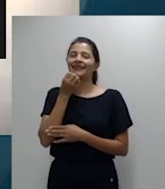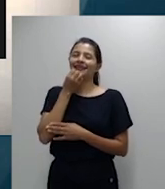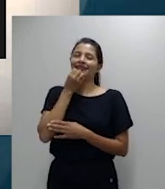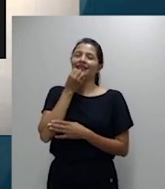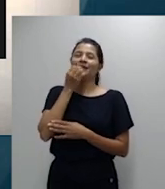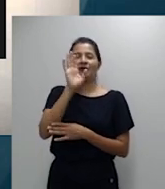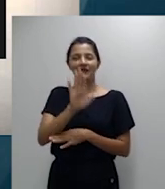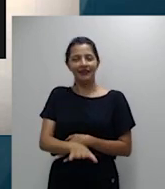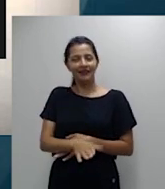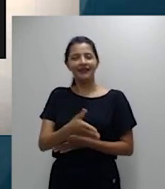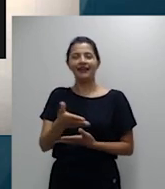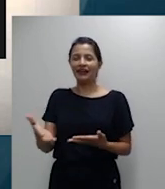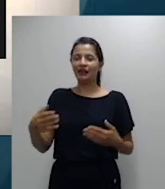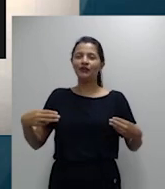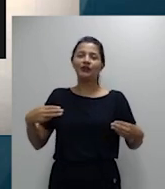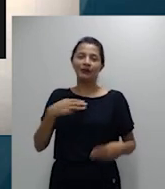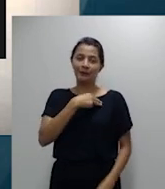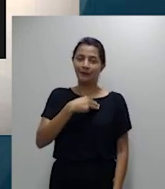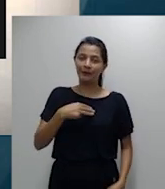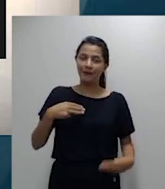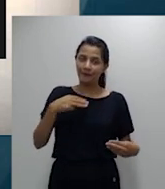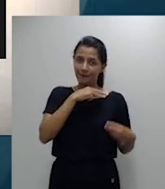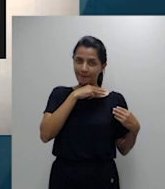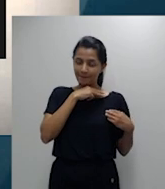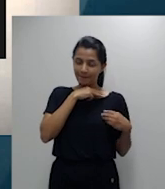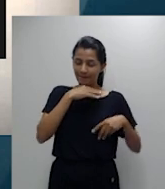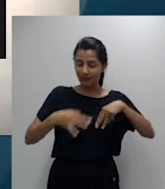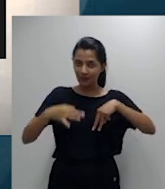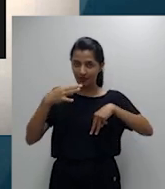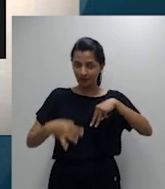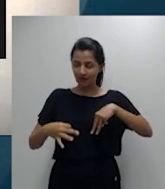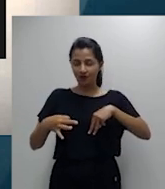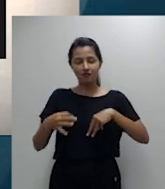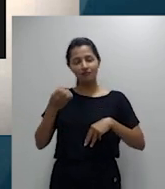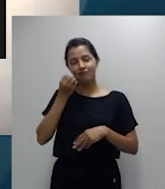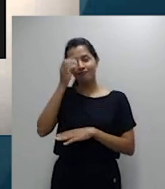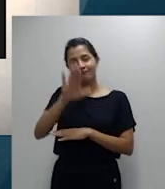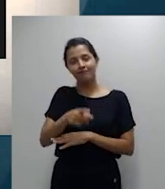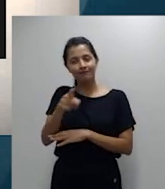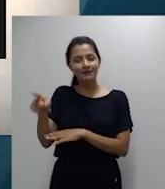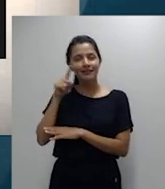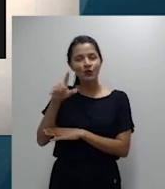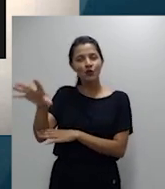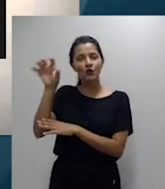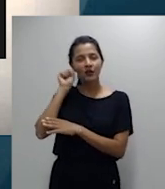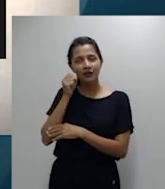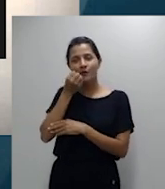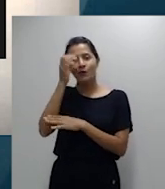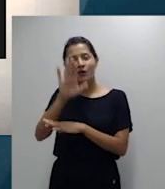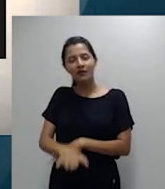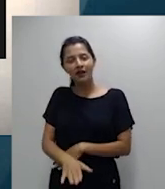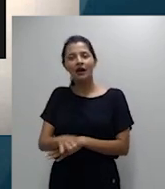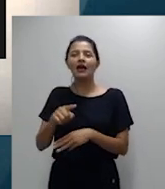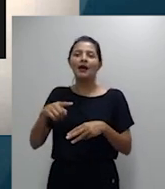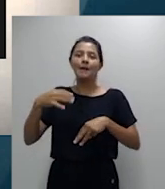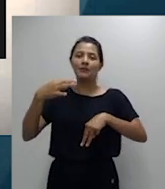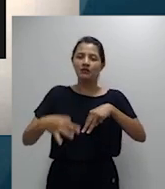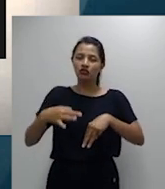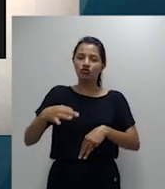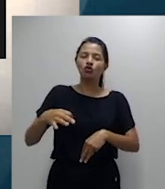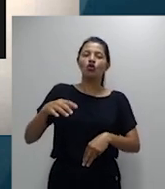Boa tarde está nos ouvindo então fazemos muito legal acesso Ministro Gurgel de Faria o